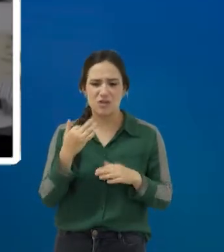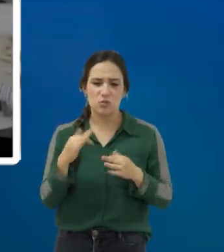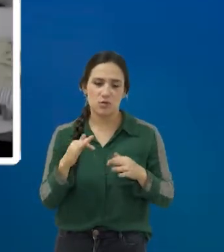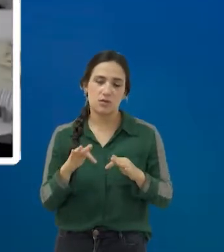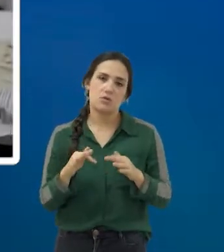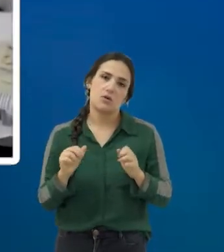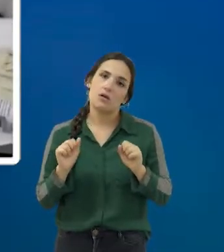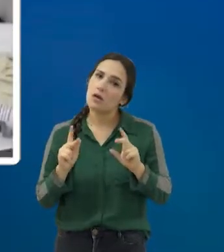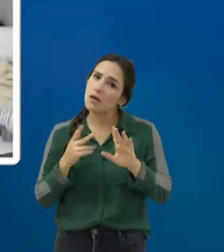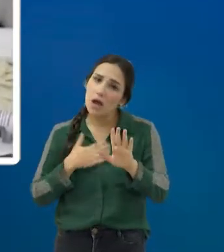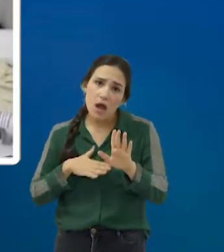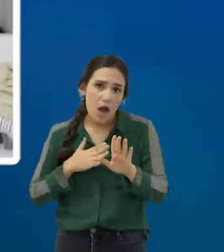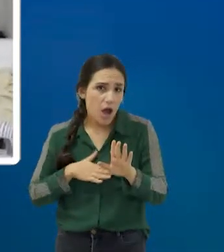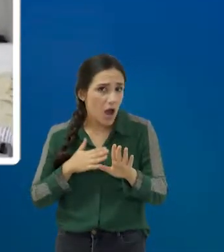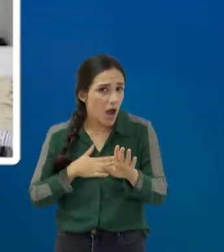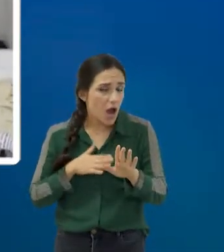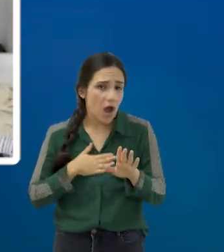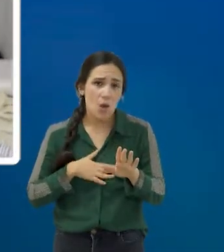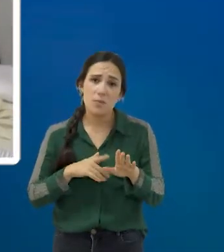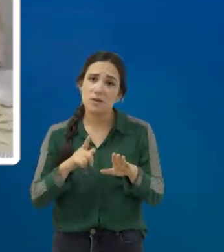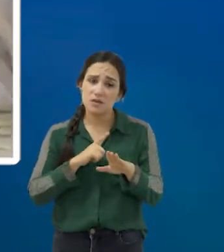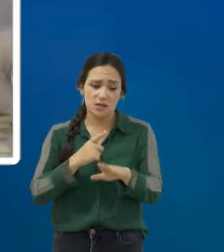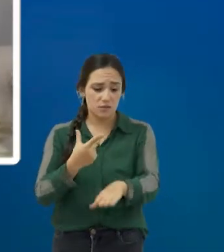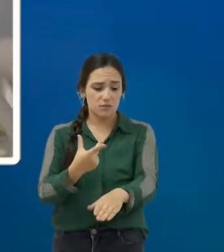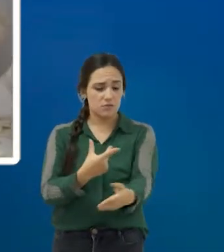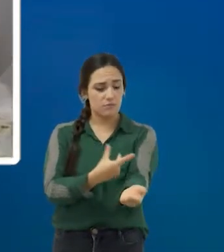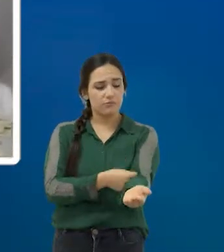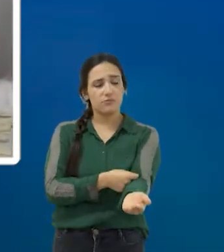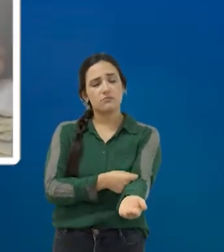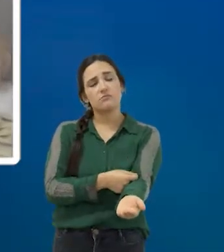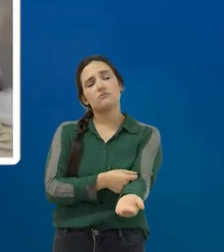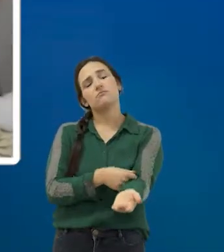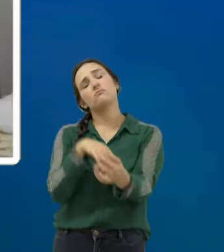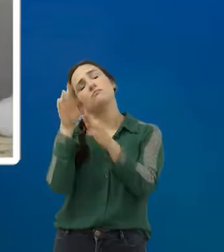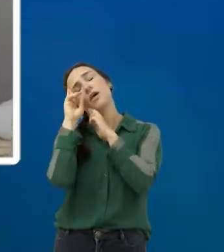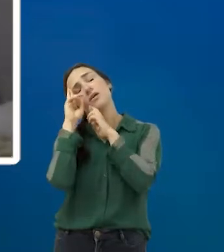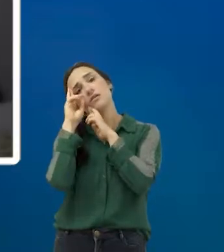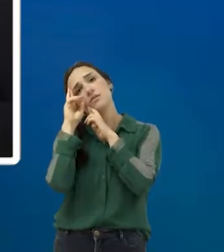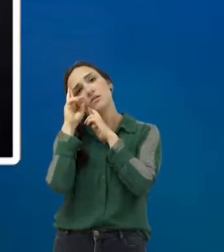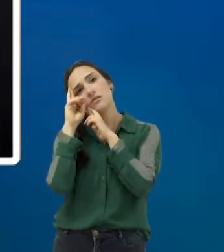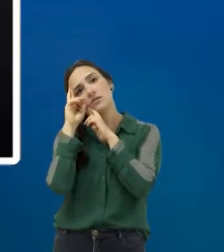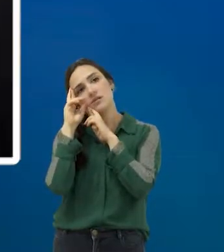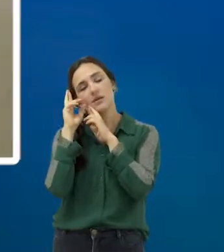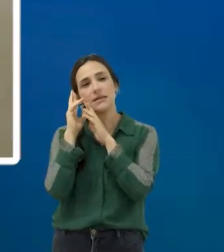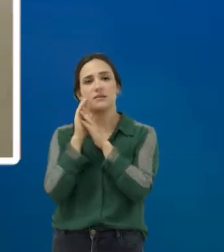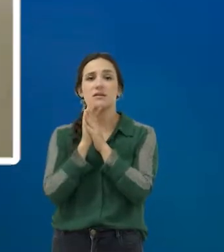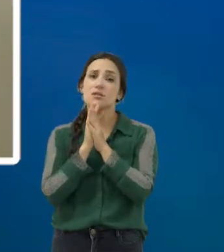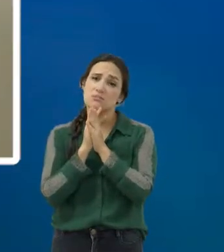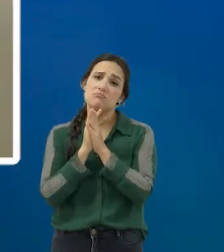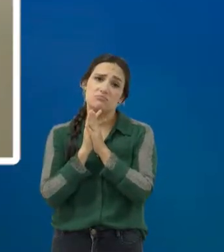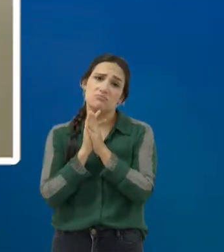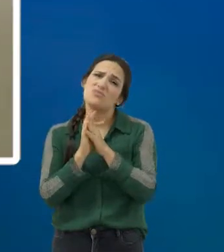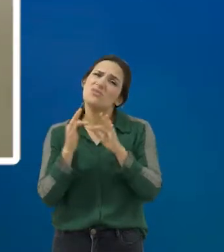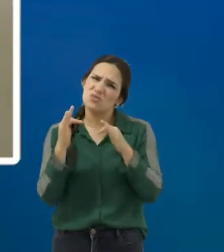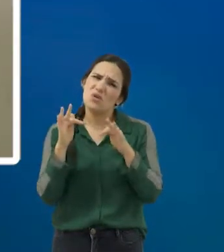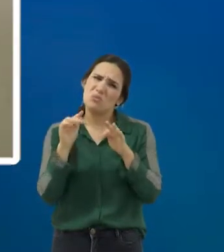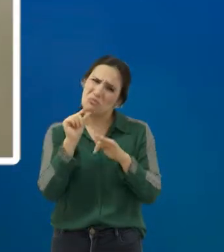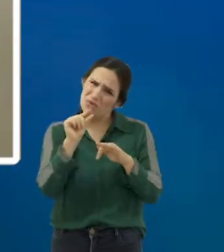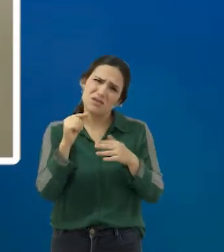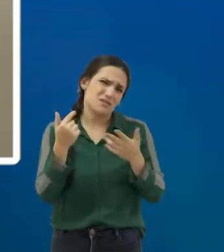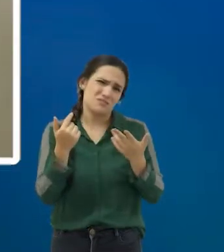ele recebe anestesia, ele vai para um centro cirúrgico, recebe anestesia, E assim, não é que não dói nada, não. Ele